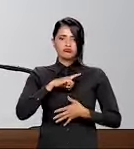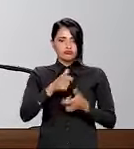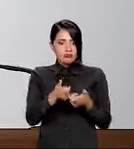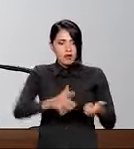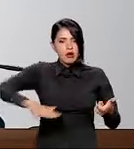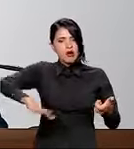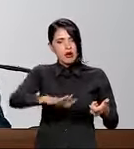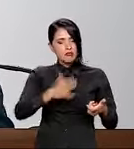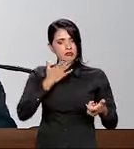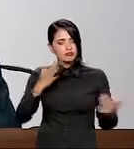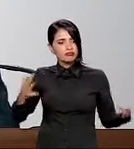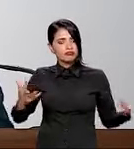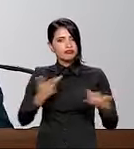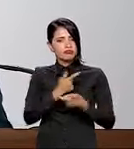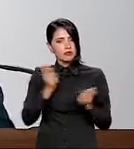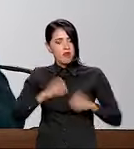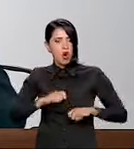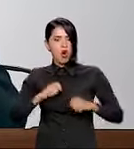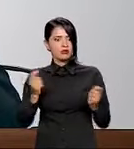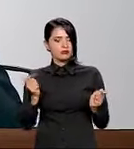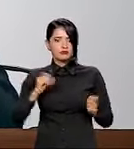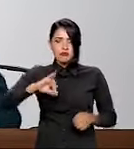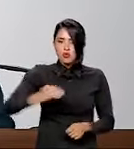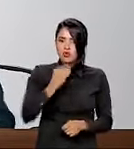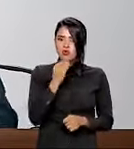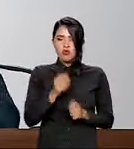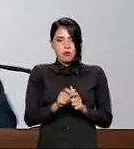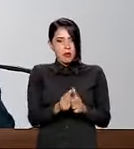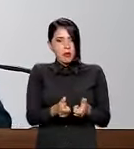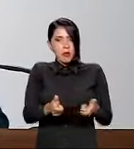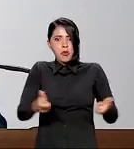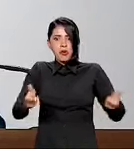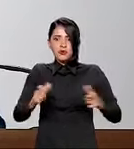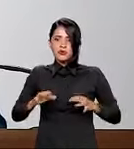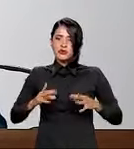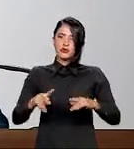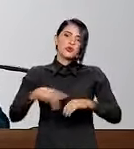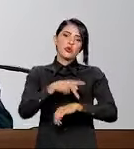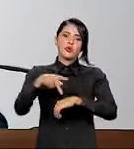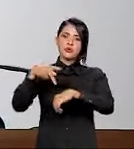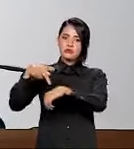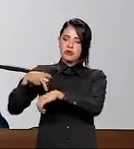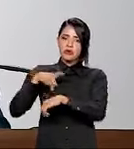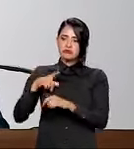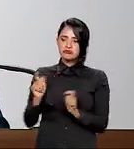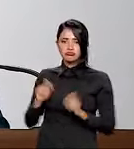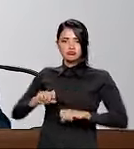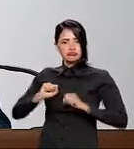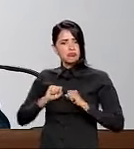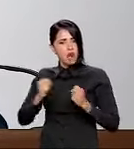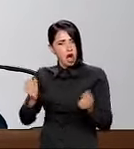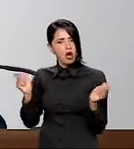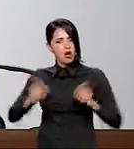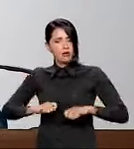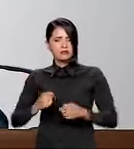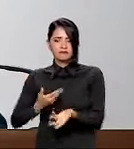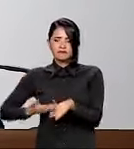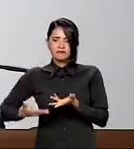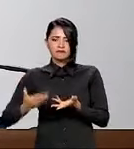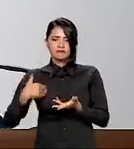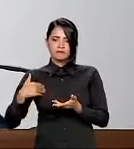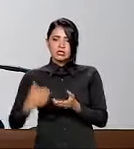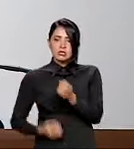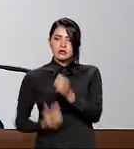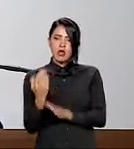espaço extraordinário de crescimento para todos os países se dispuserem a estabelecer